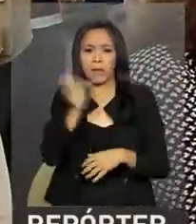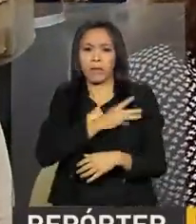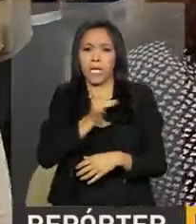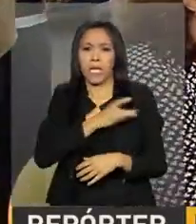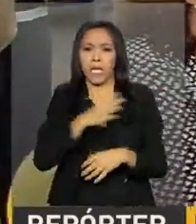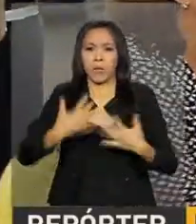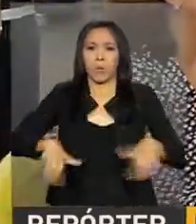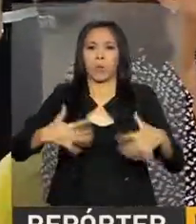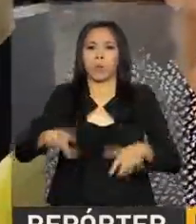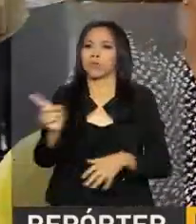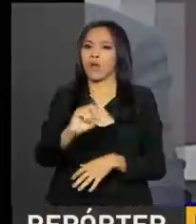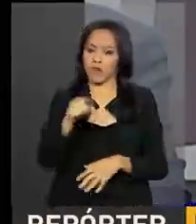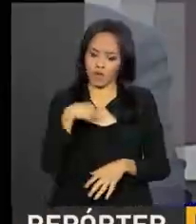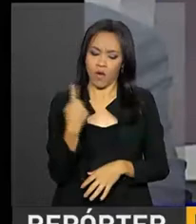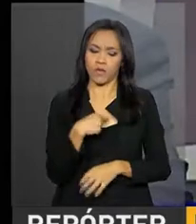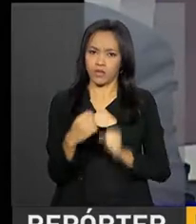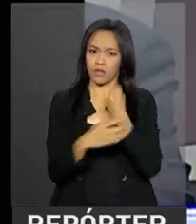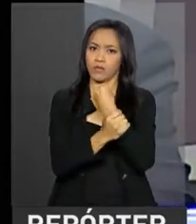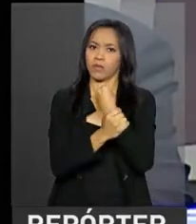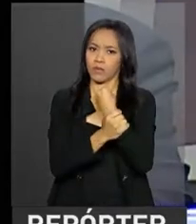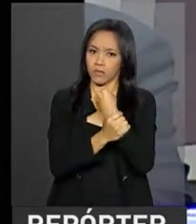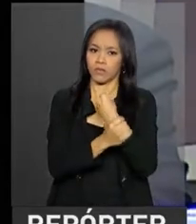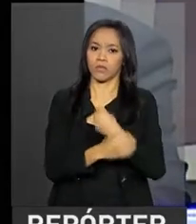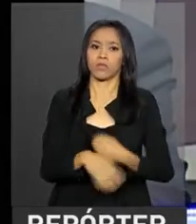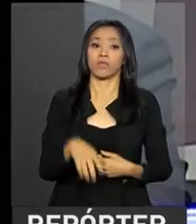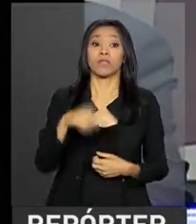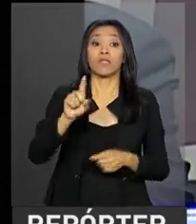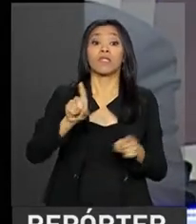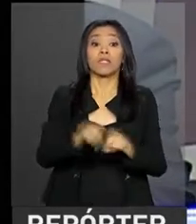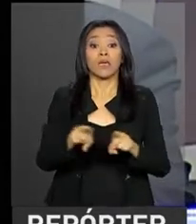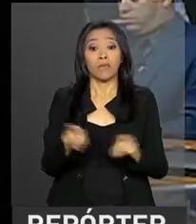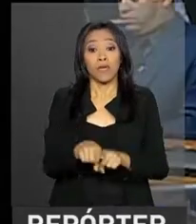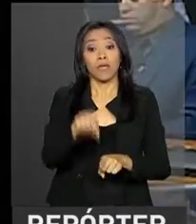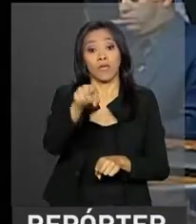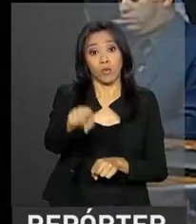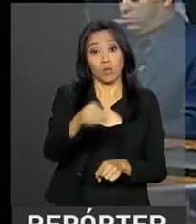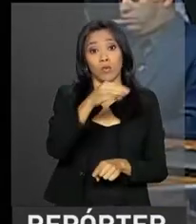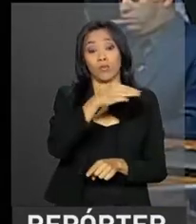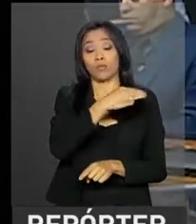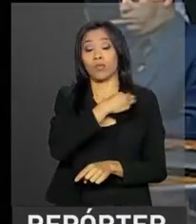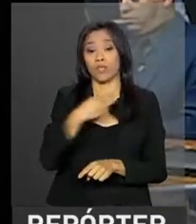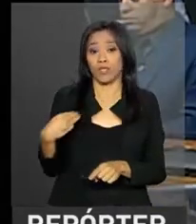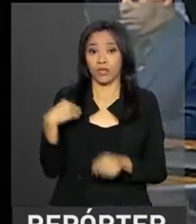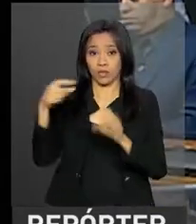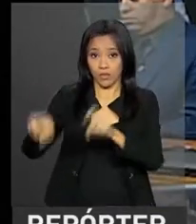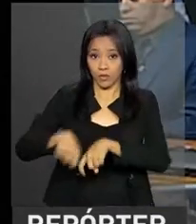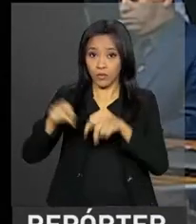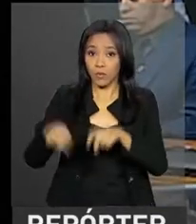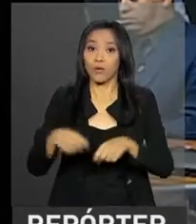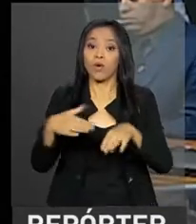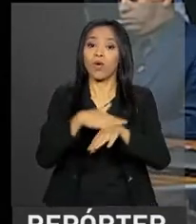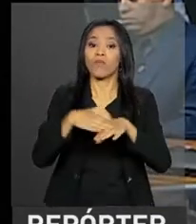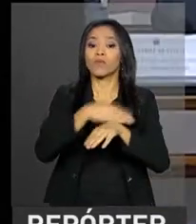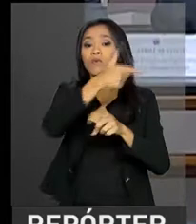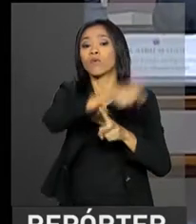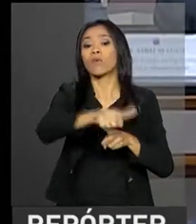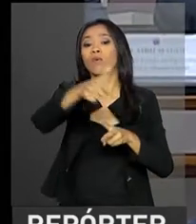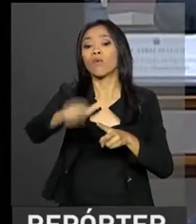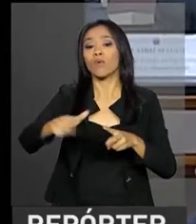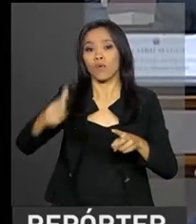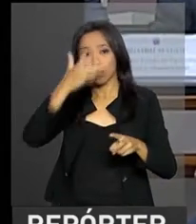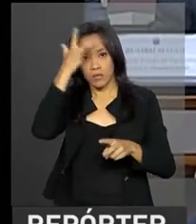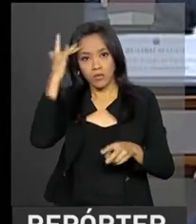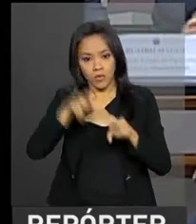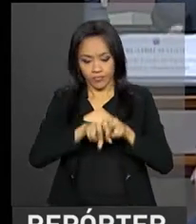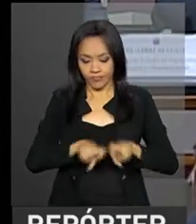Nós garantimos a qualidade. O ministro da Agricultura também conversou com senadores das comissões de Agricultura e Reforma Agrária e Assuntos Econômicos.